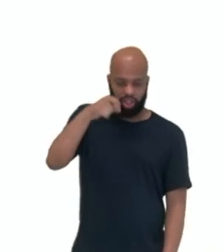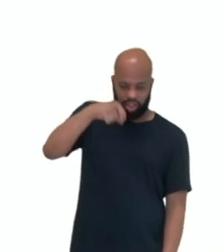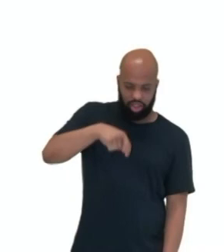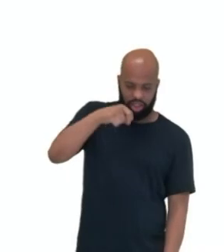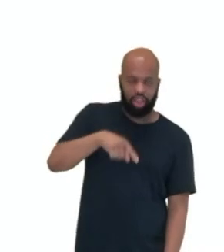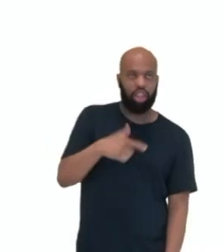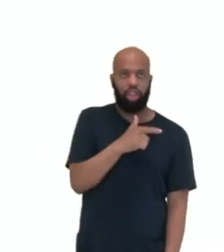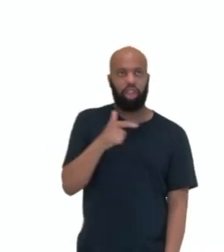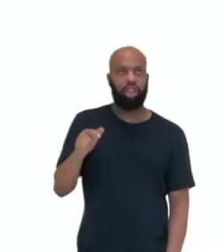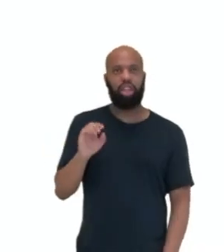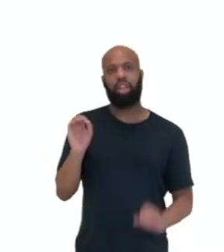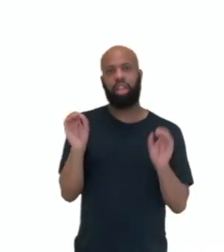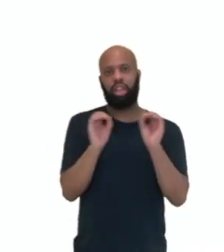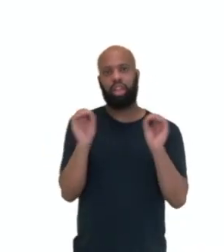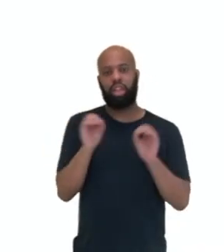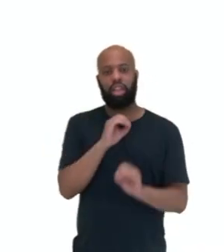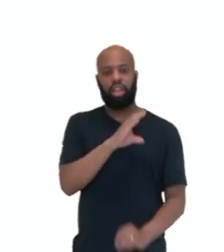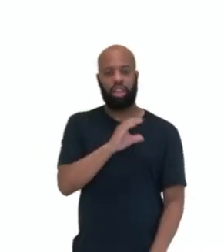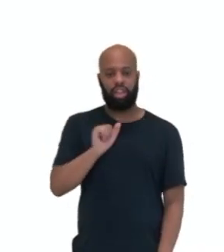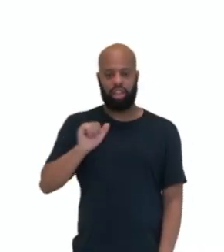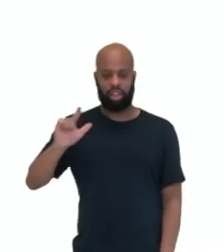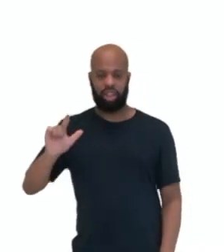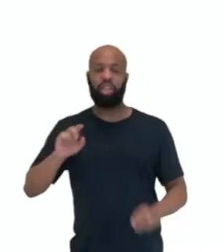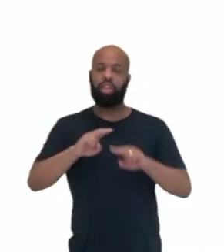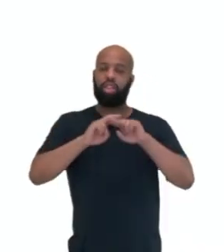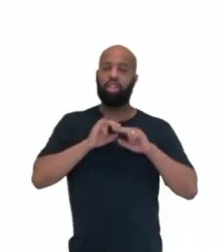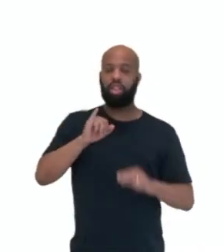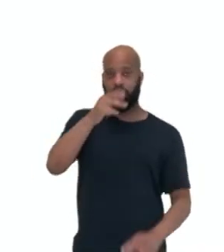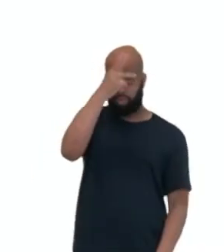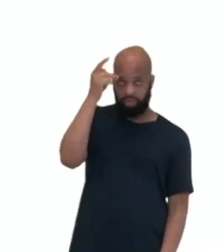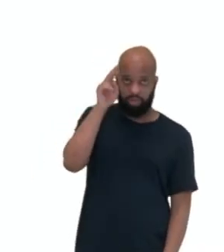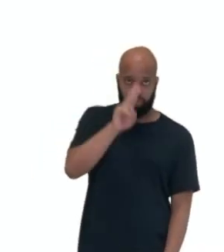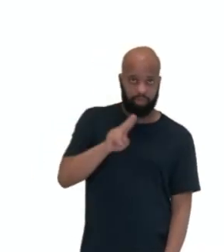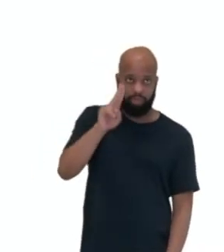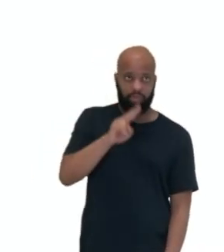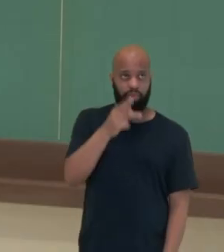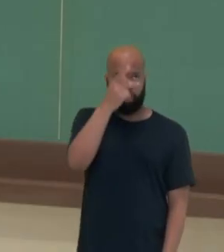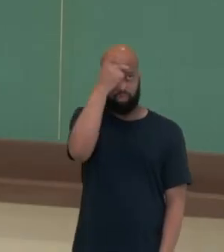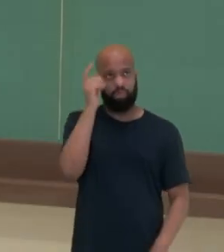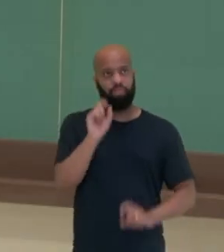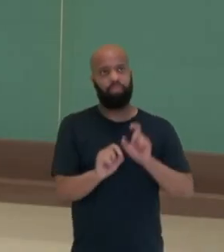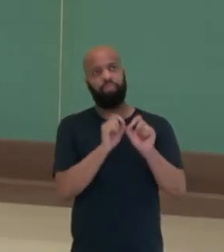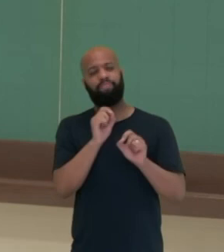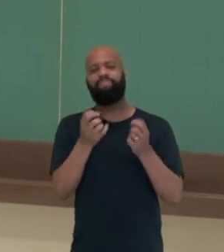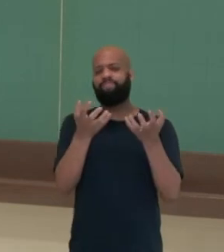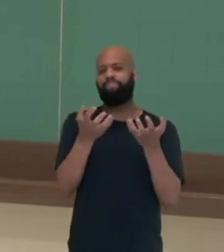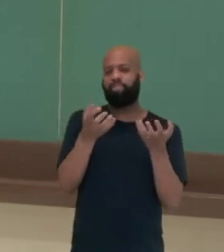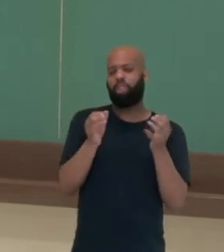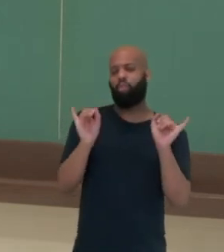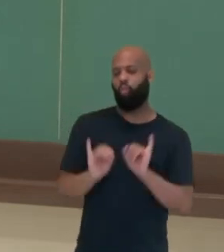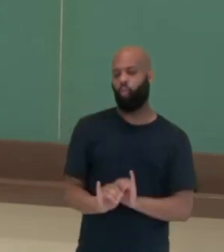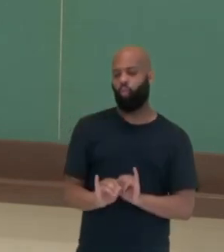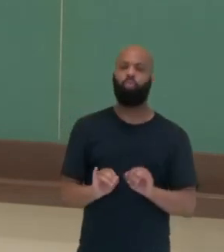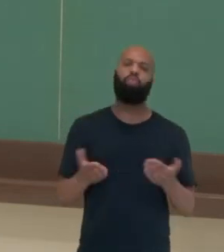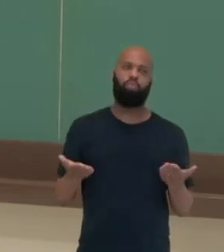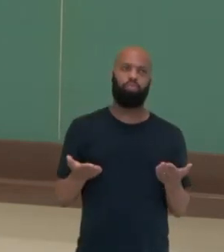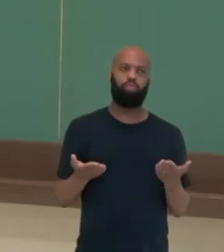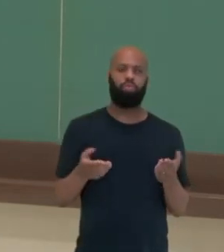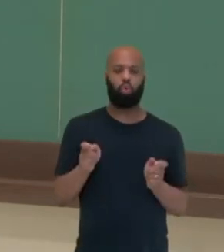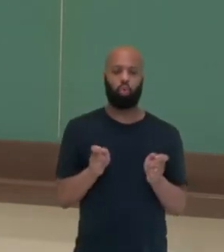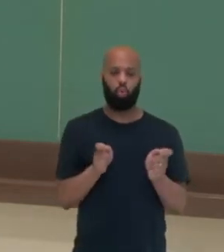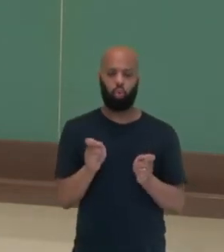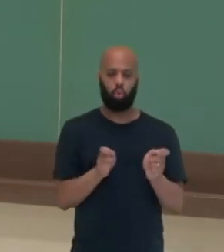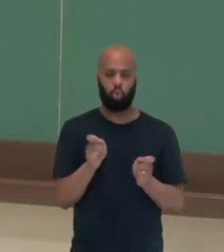apresentam praticamente nenhum valor calórico. Por isso, quem os usa são pessoas que estão fazendo dieta aí para